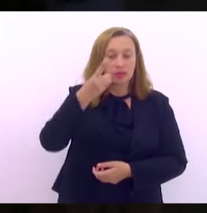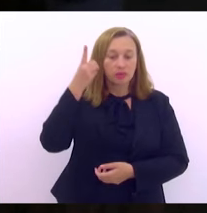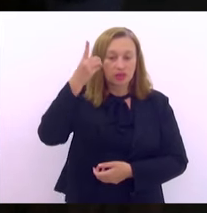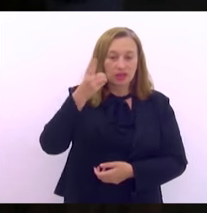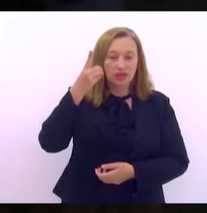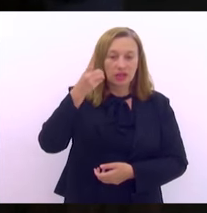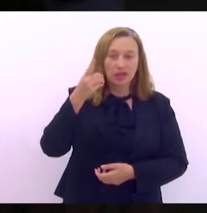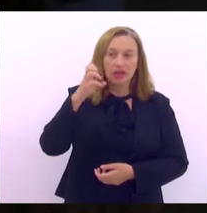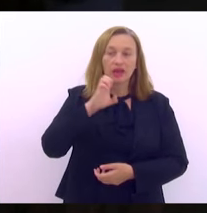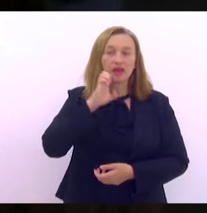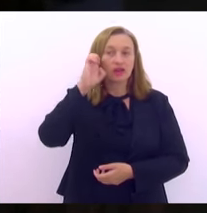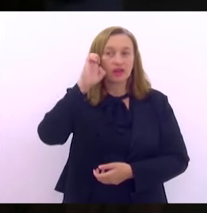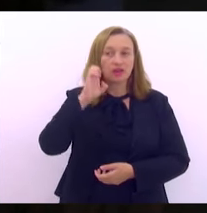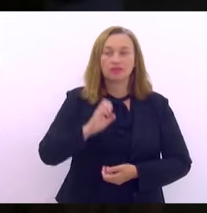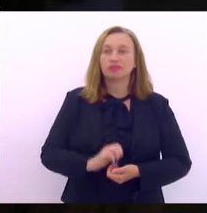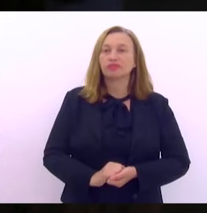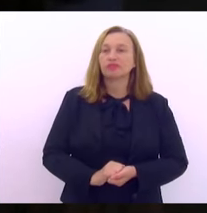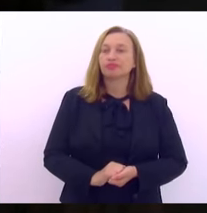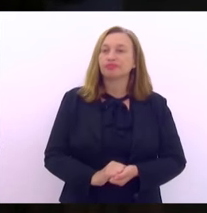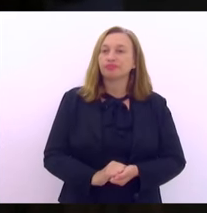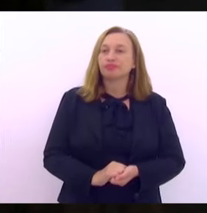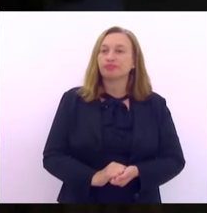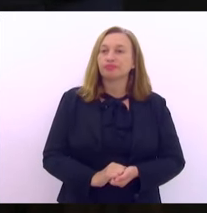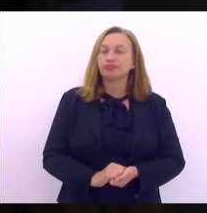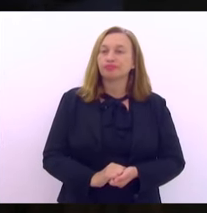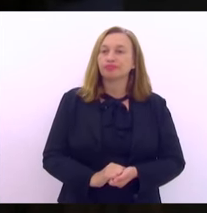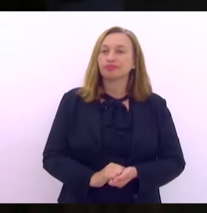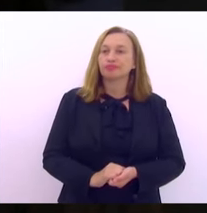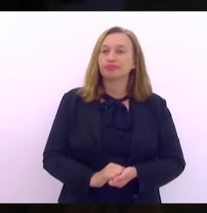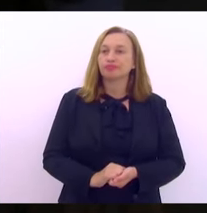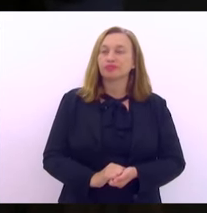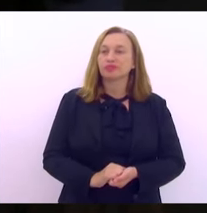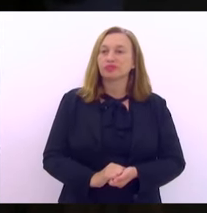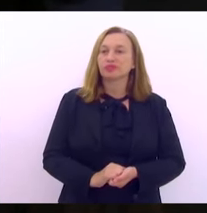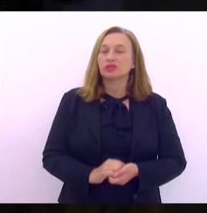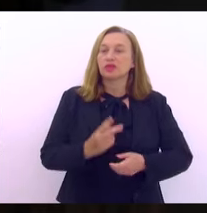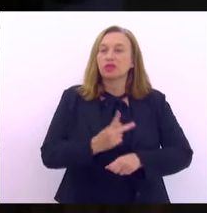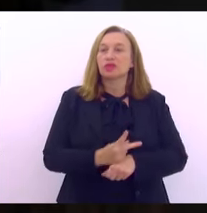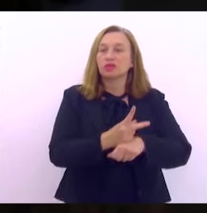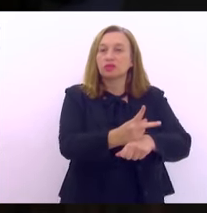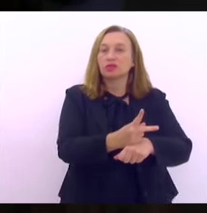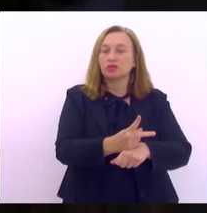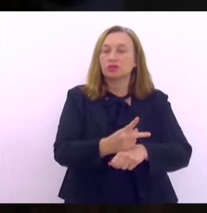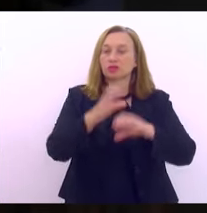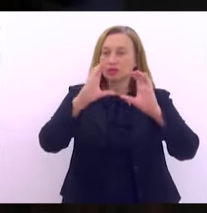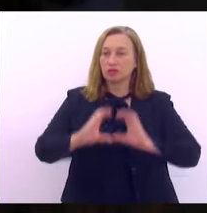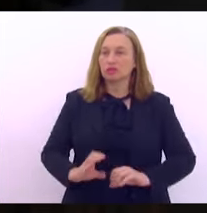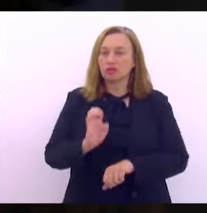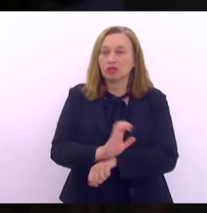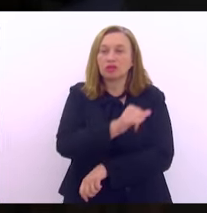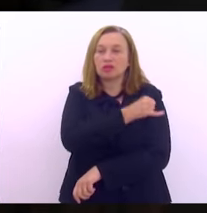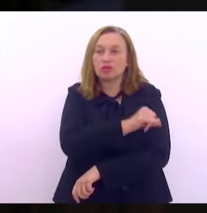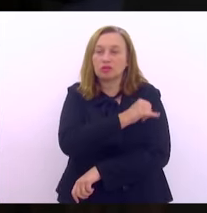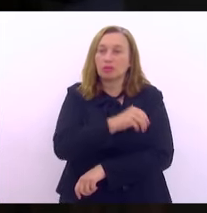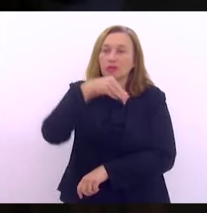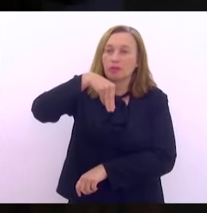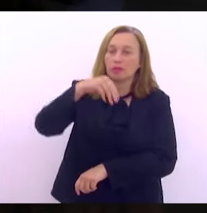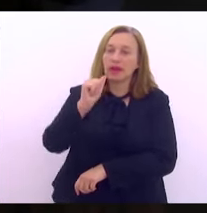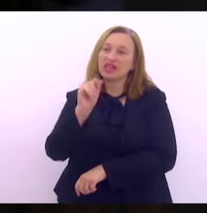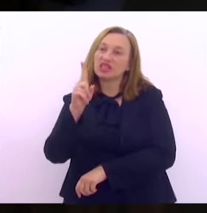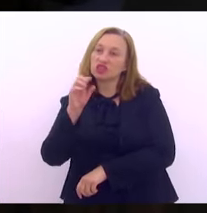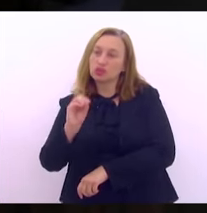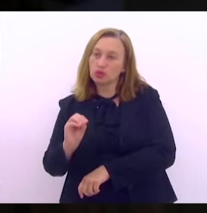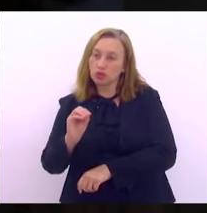deputada Érica Takimoto, que concede o título de cidadão do Estado do Rio de Janeiro ao senhor Márcio